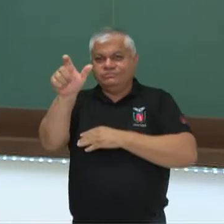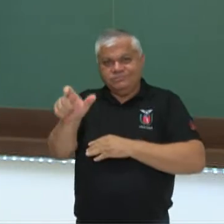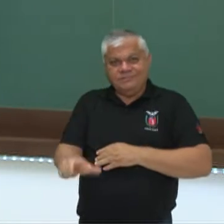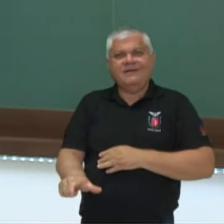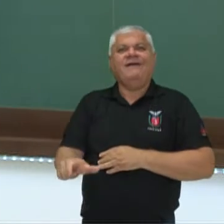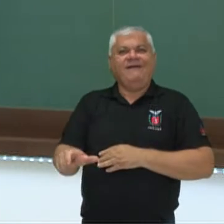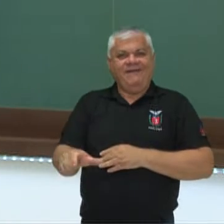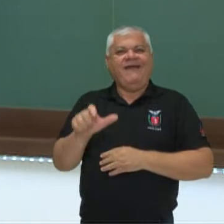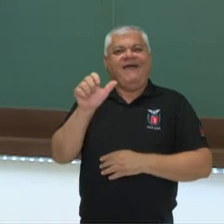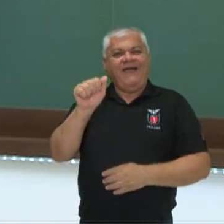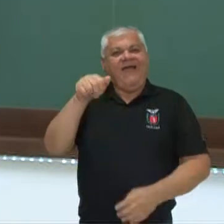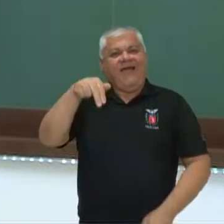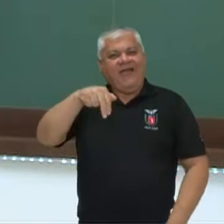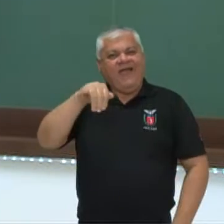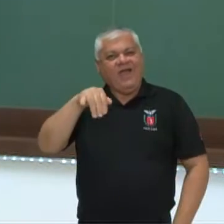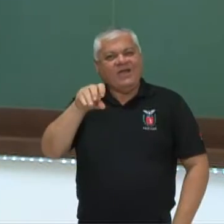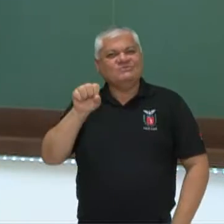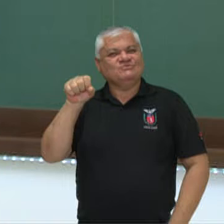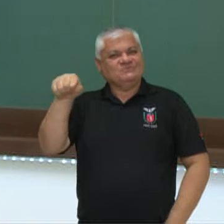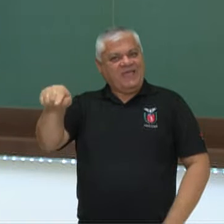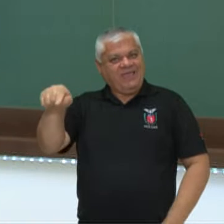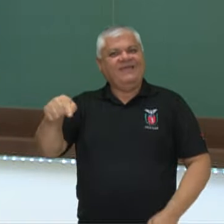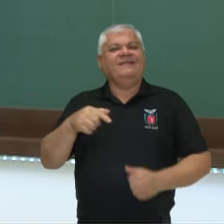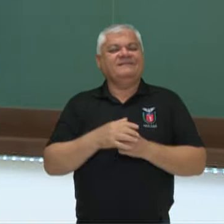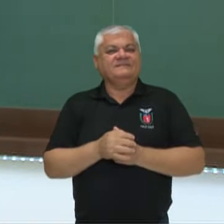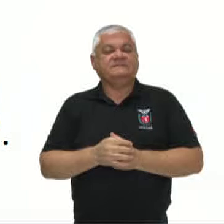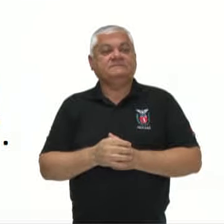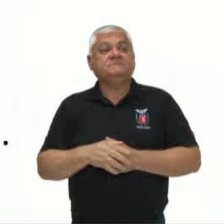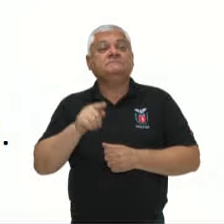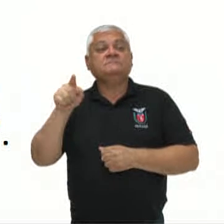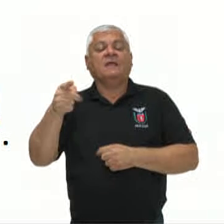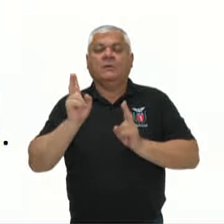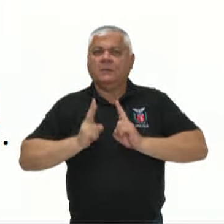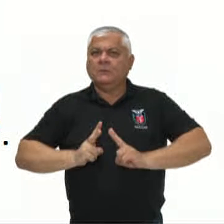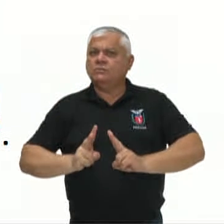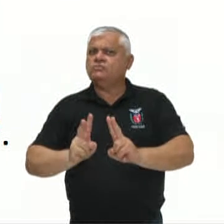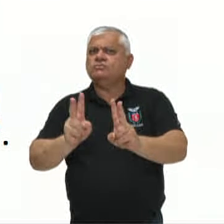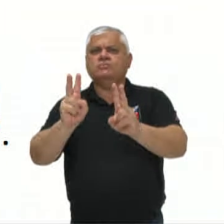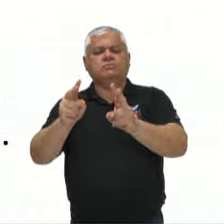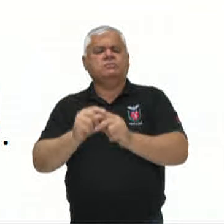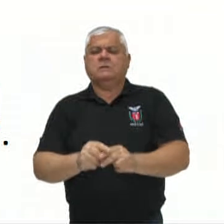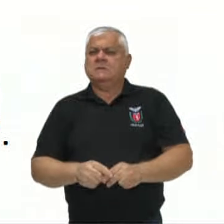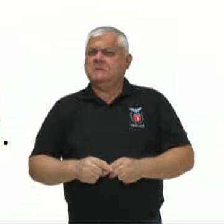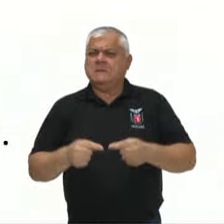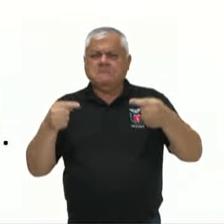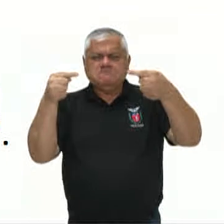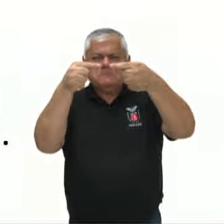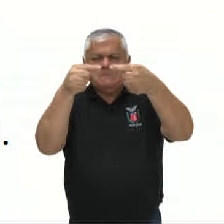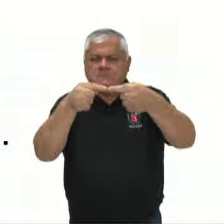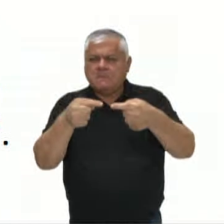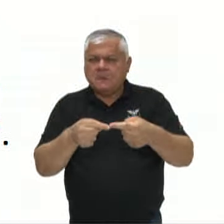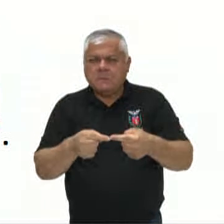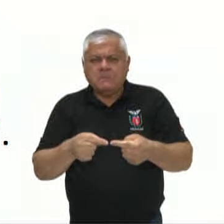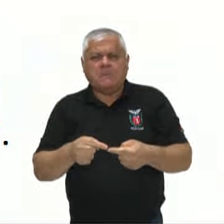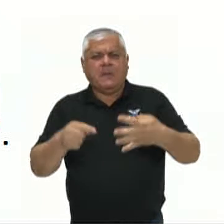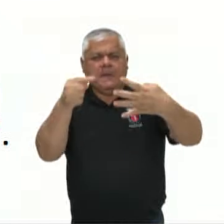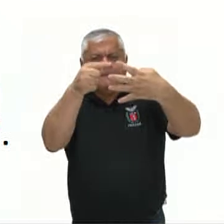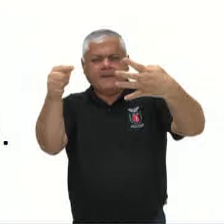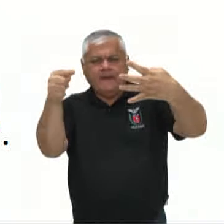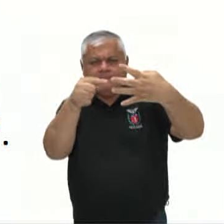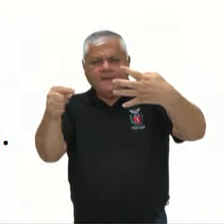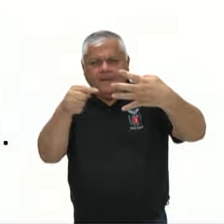O parnasianismo, o poema A Psicologia de um Vencido, mantém a métrica rigorosa dos sonetos e as